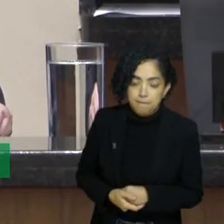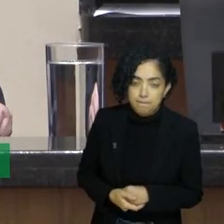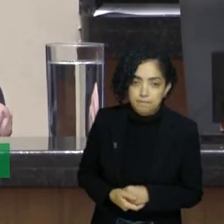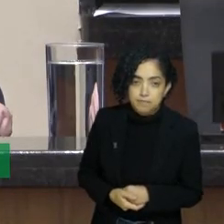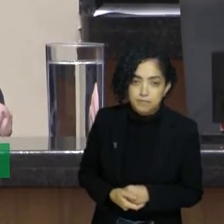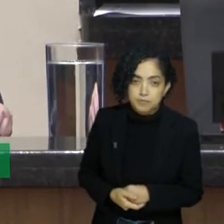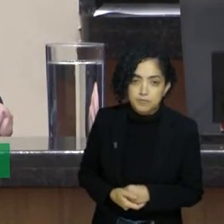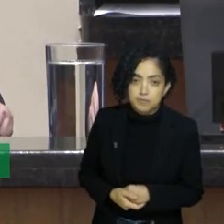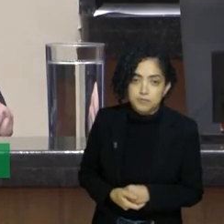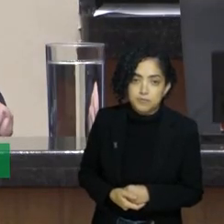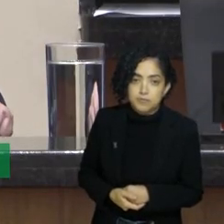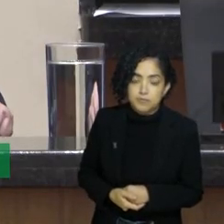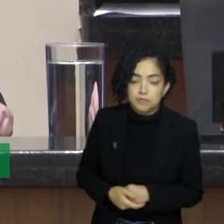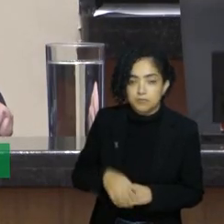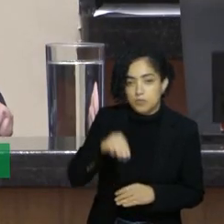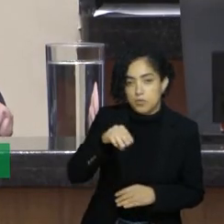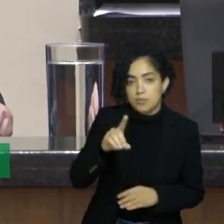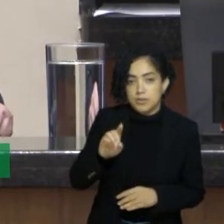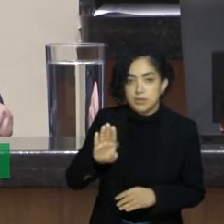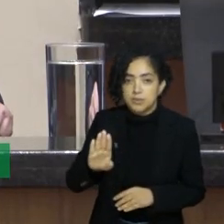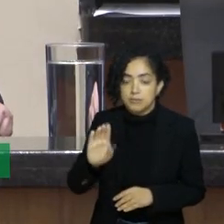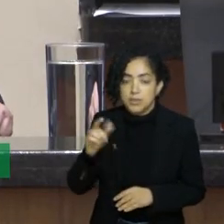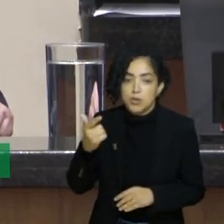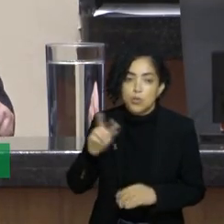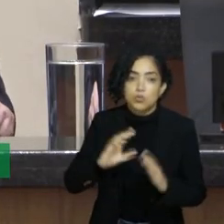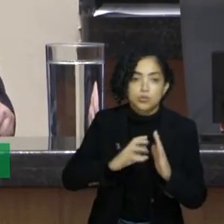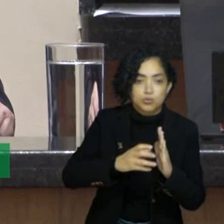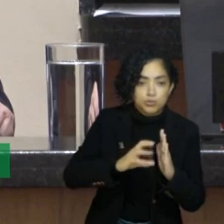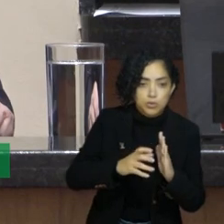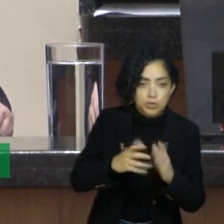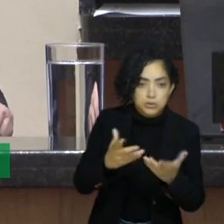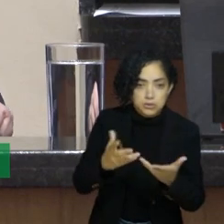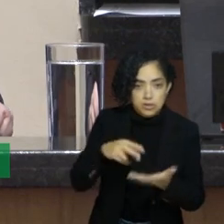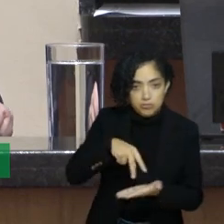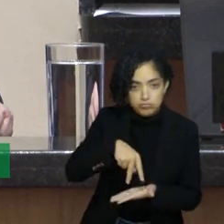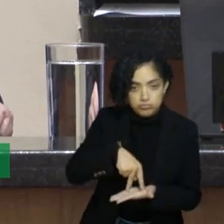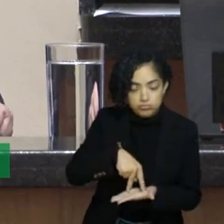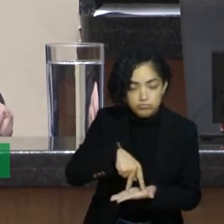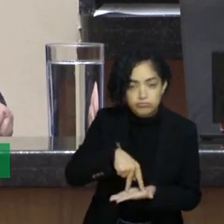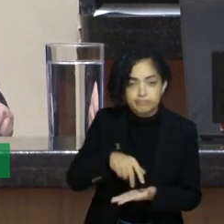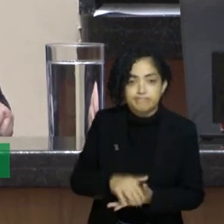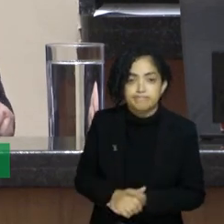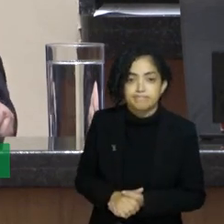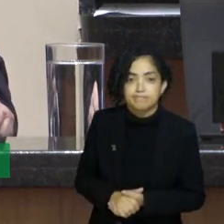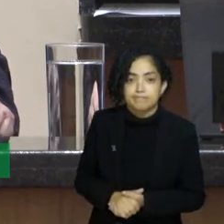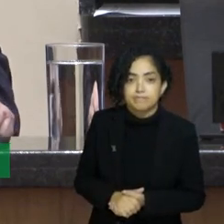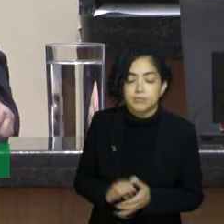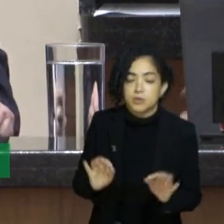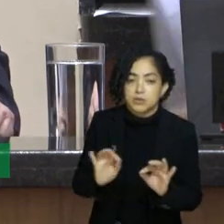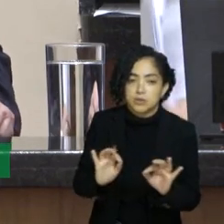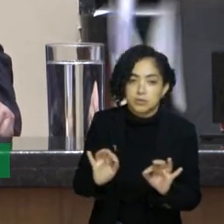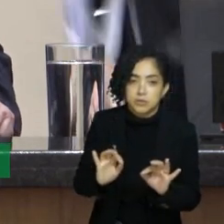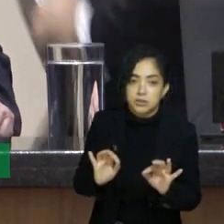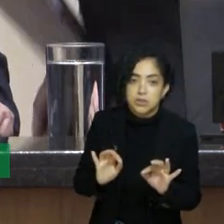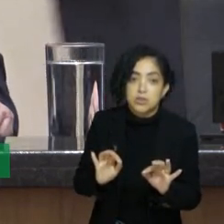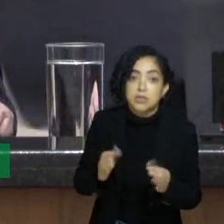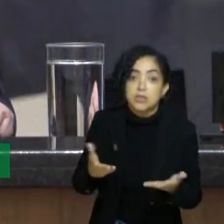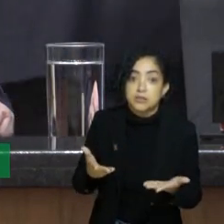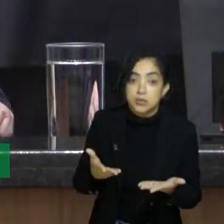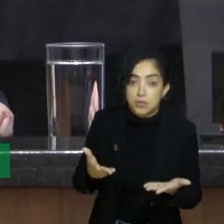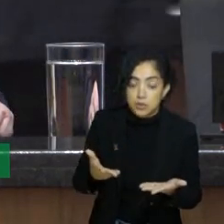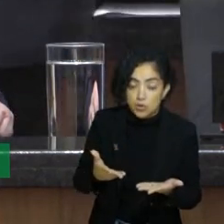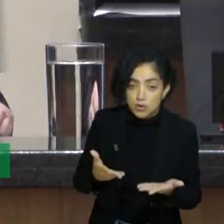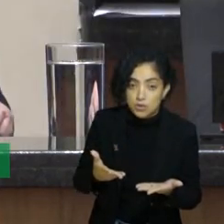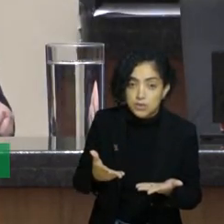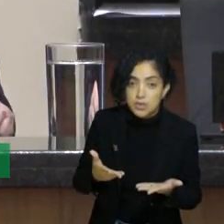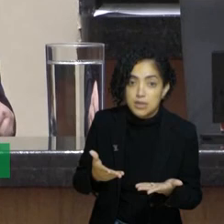Alguém do MDB ou do Bloco gostaria de fazer uso do restante do horário? Não, ninguém. Portanto, nós